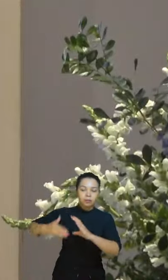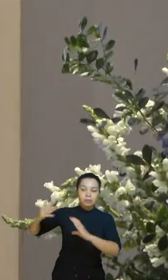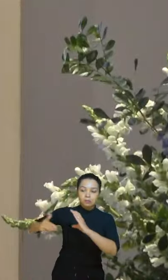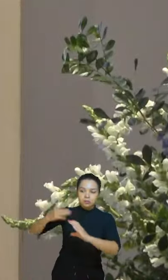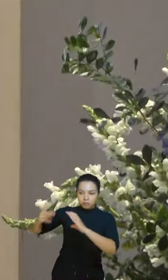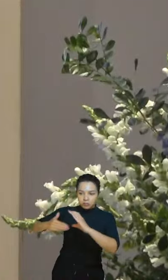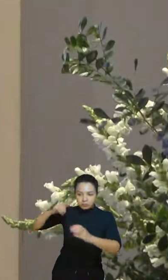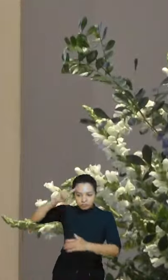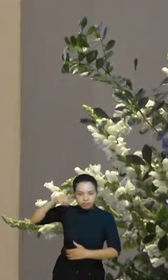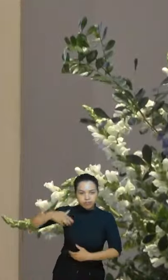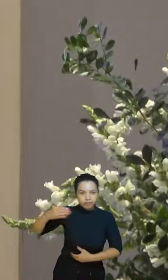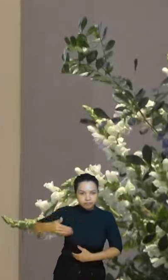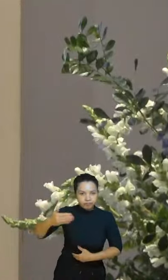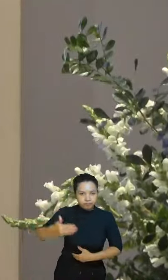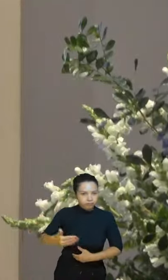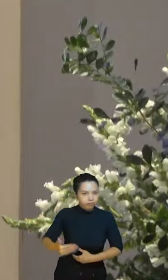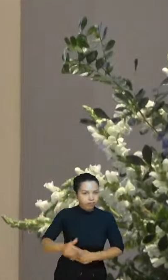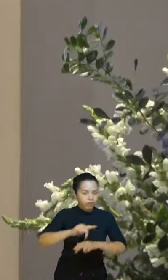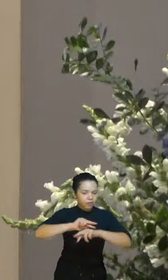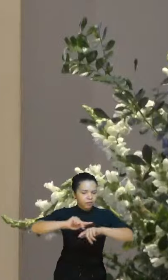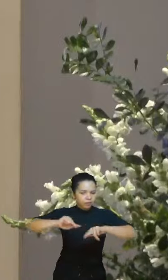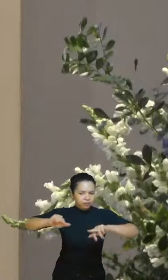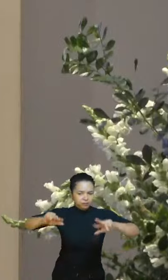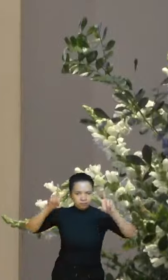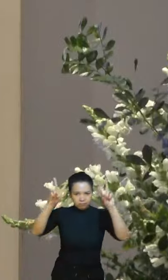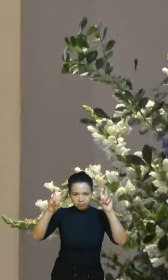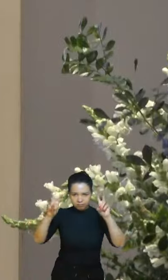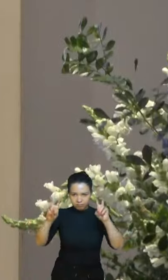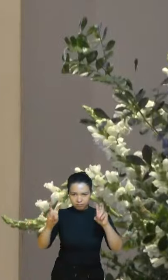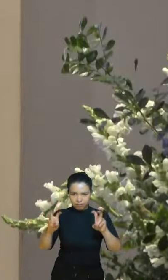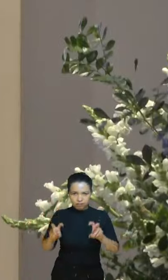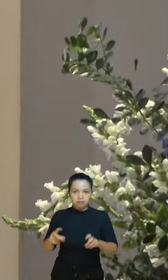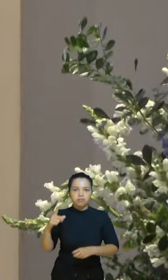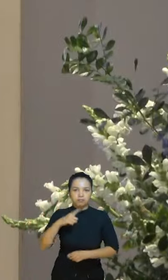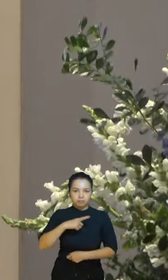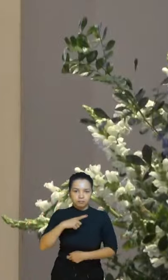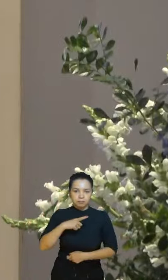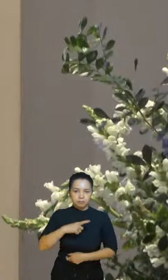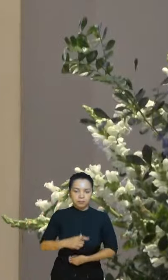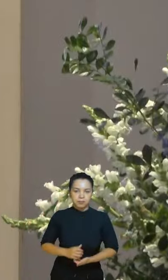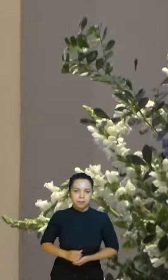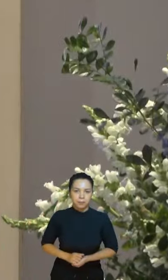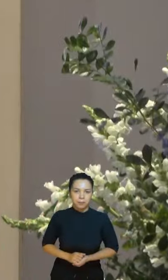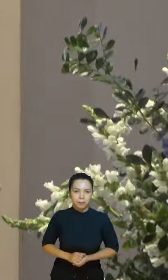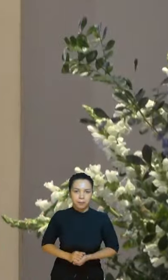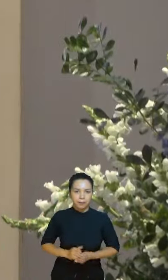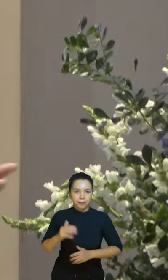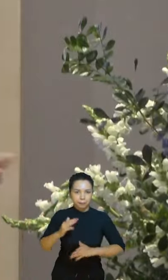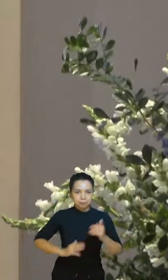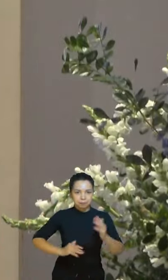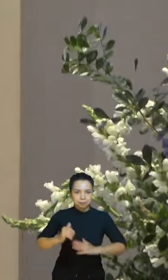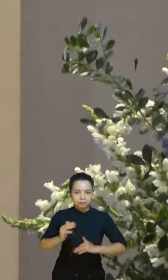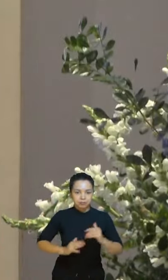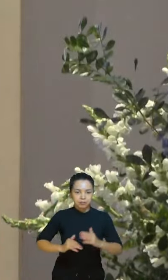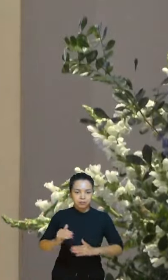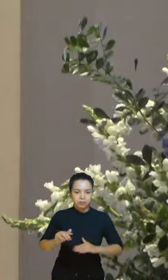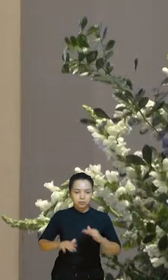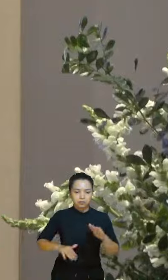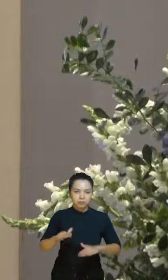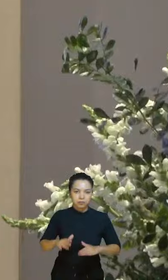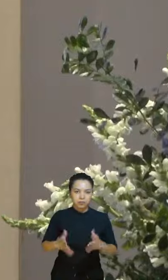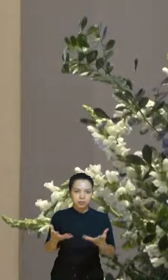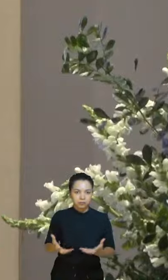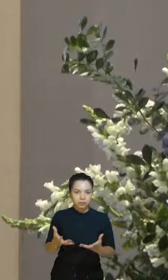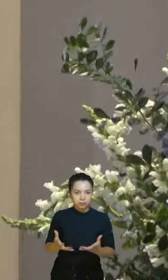diariamente abordando as mais variadas temáticas ações que às vezes buscam